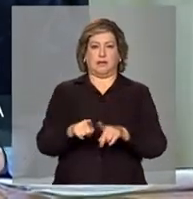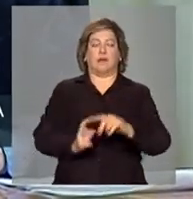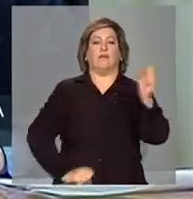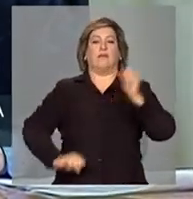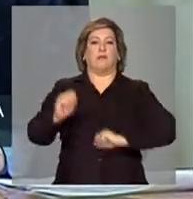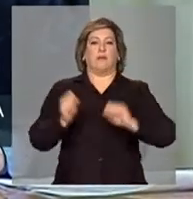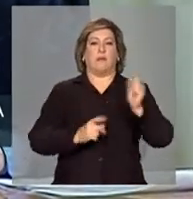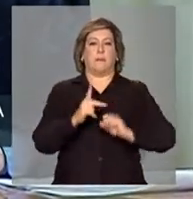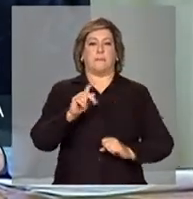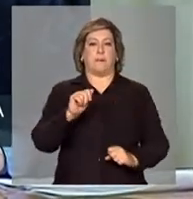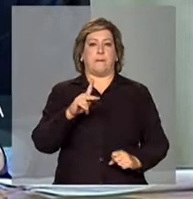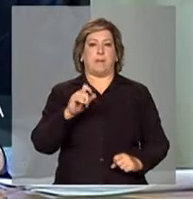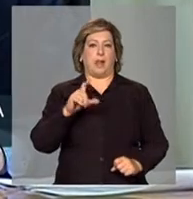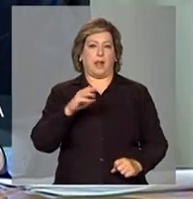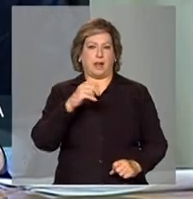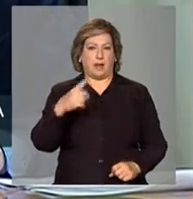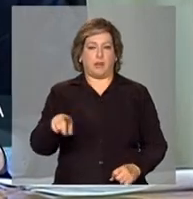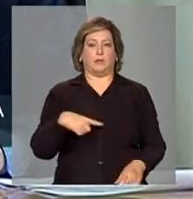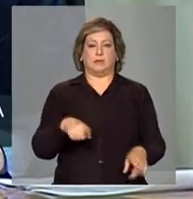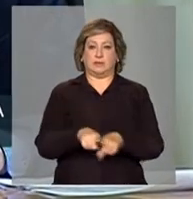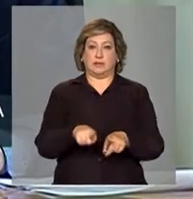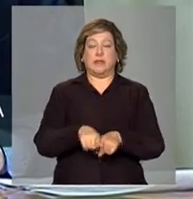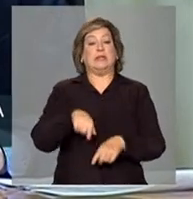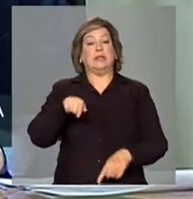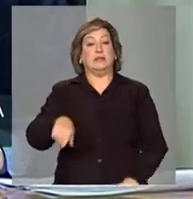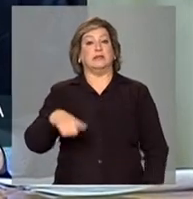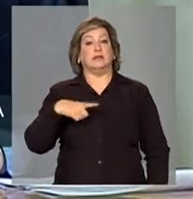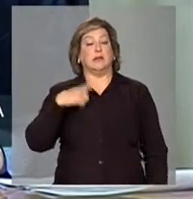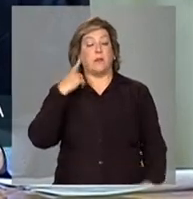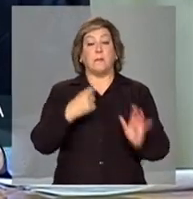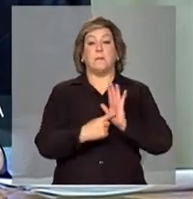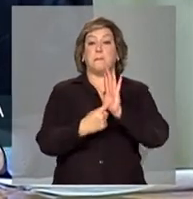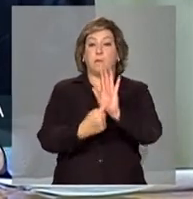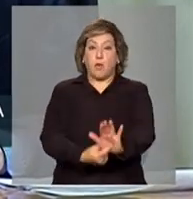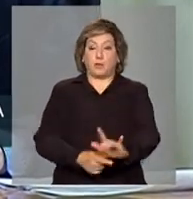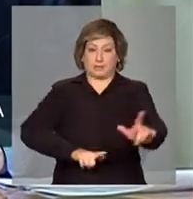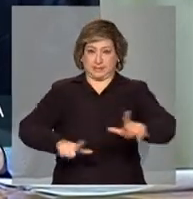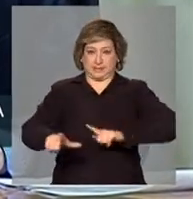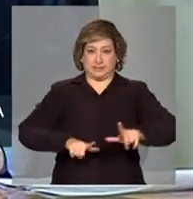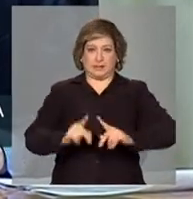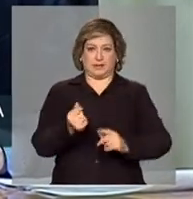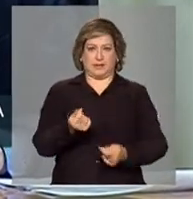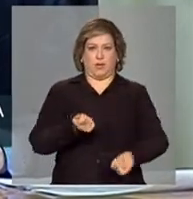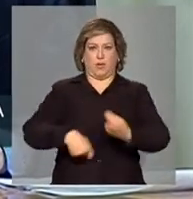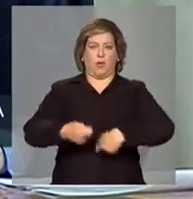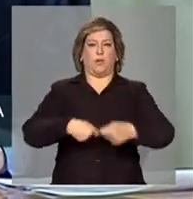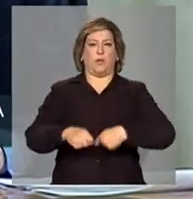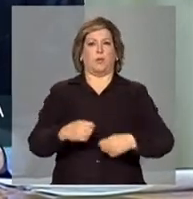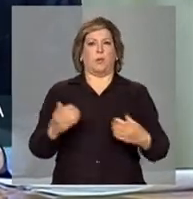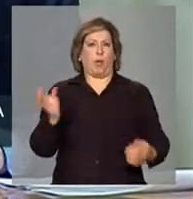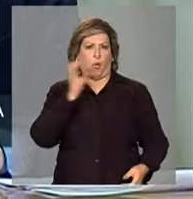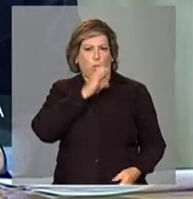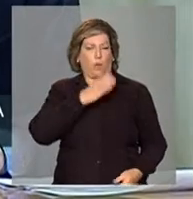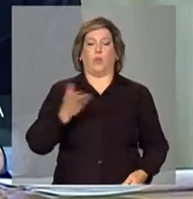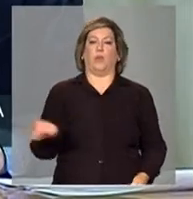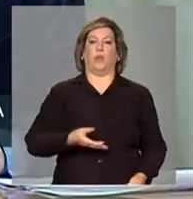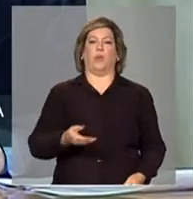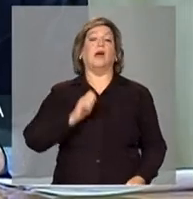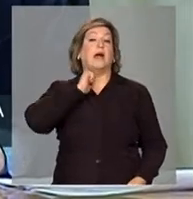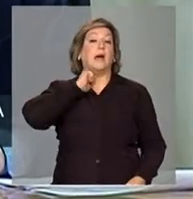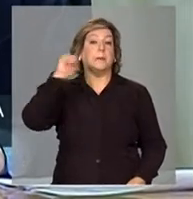né então são os principais indicadores que mostram que a atividade econômica acelerou em abril e